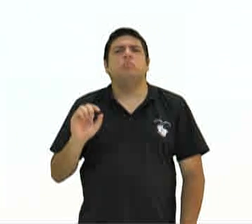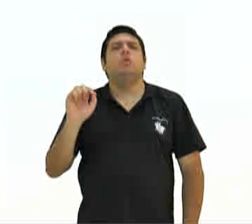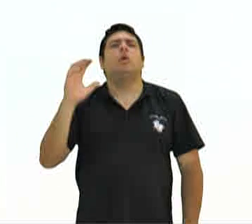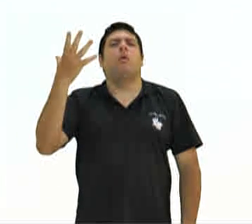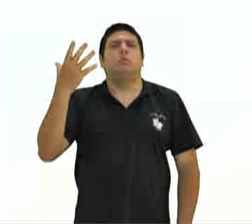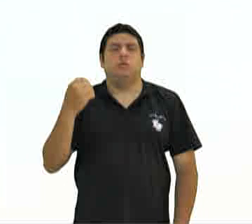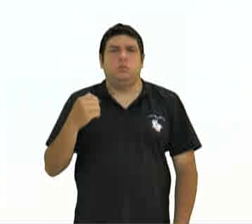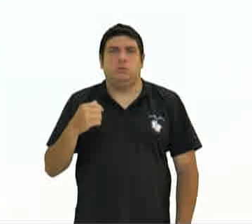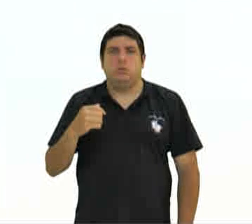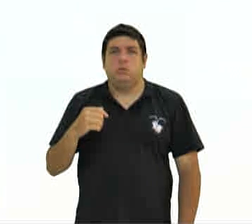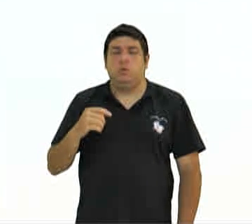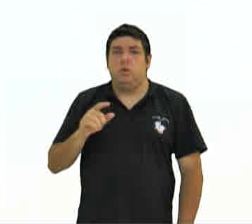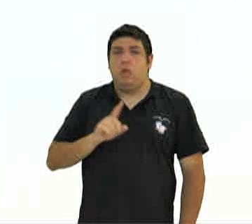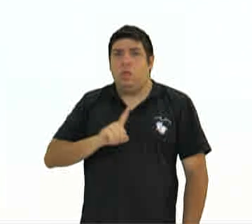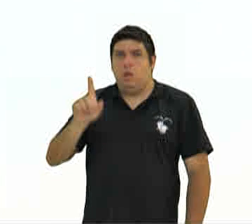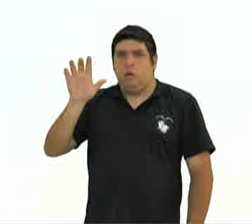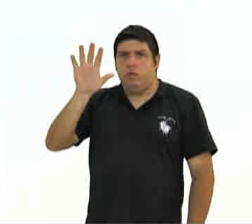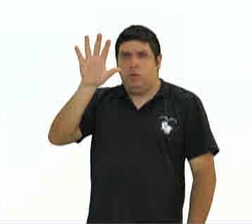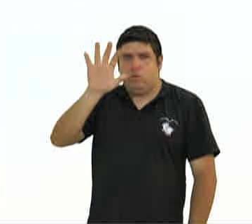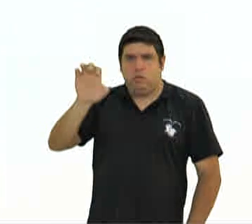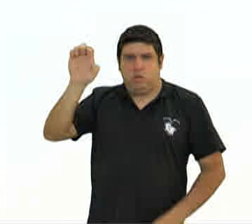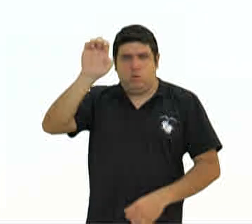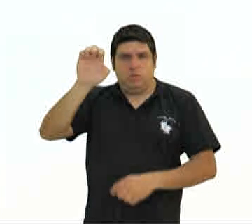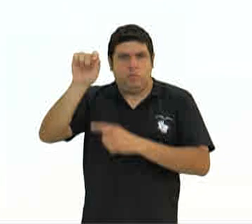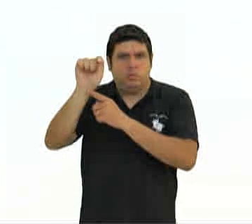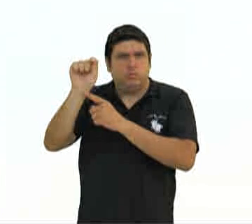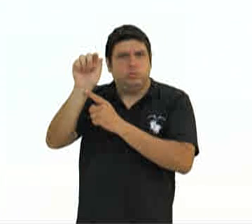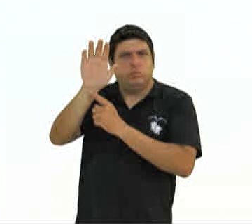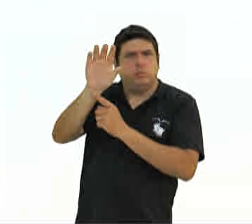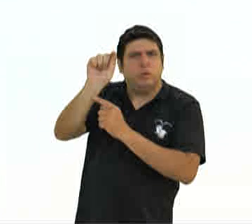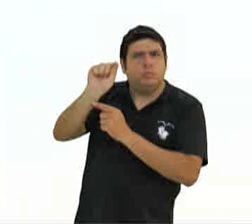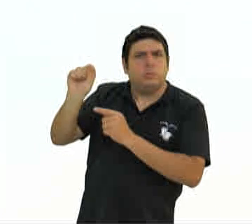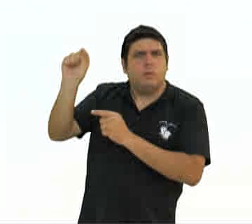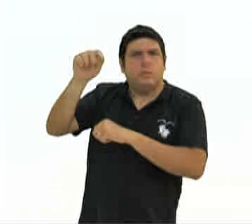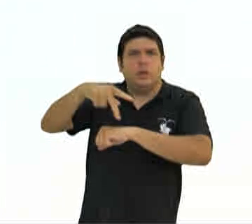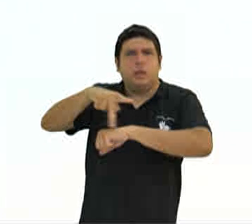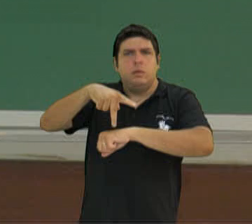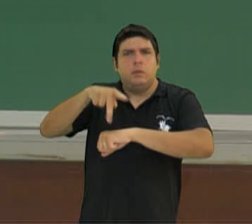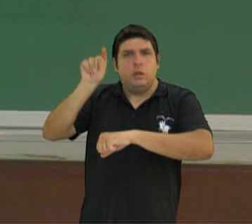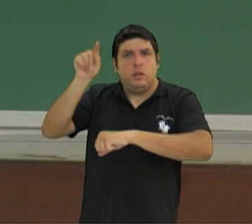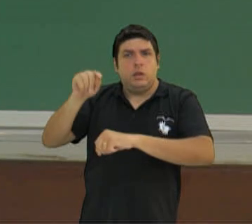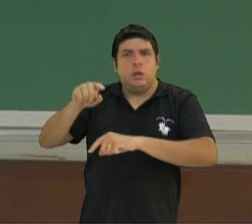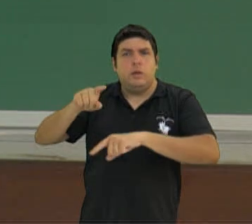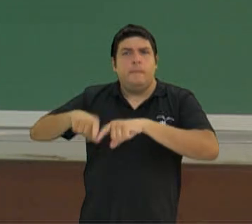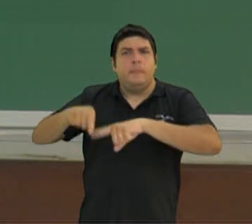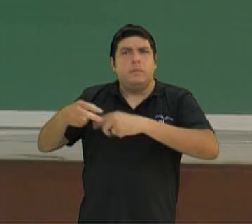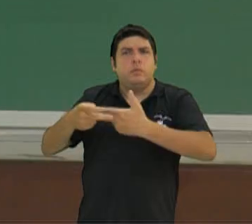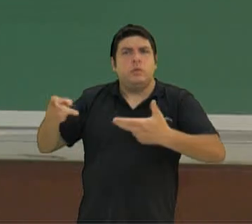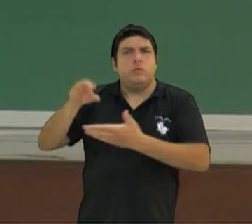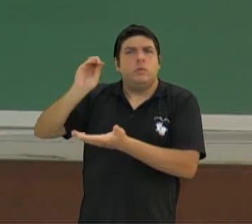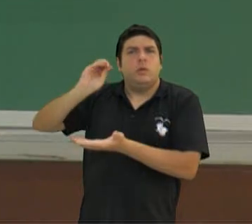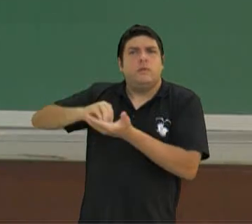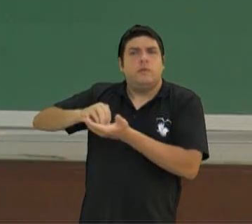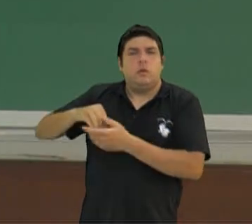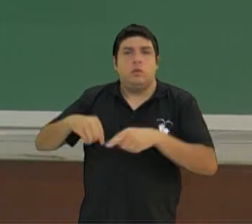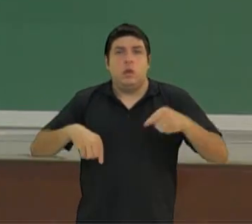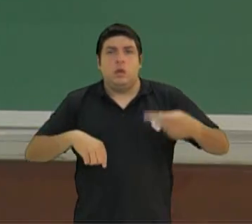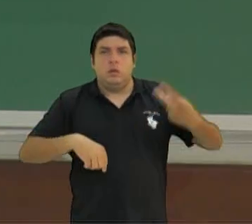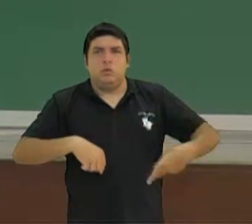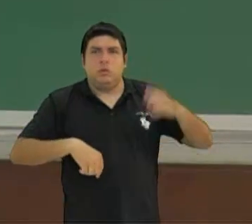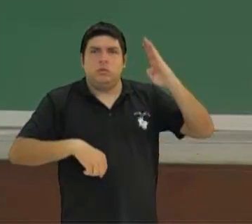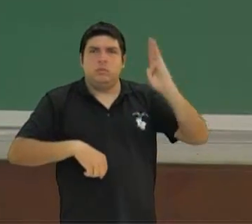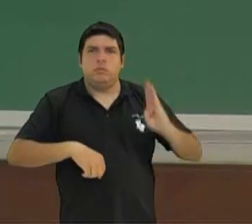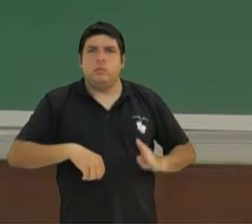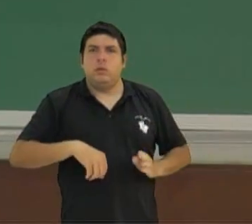A queda na produção industrial dos países envolvidos no conflito, começam a faltar produtos nas prateleiras do Brasil, aí